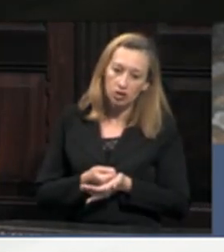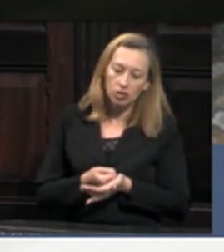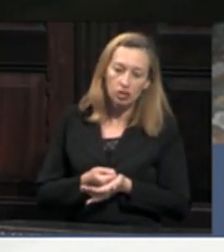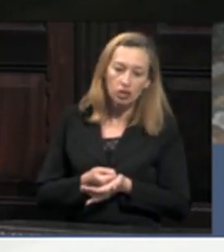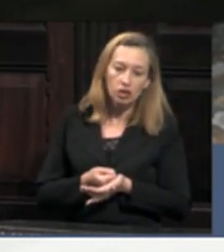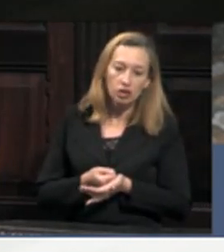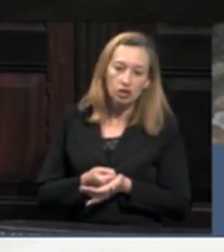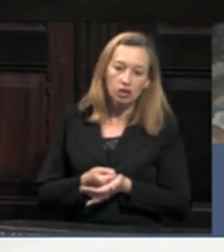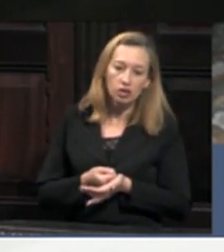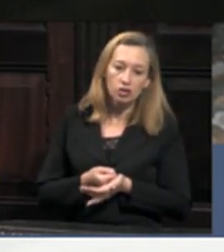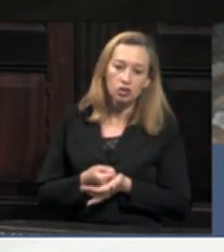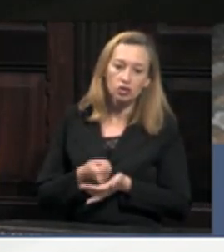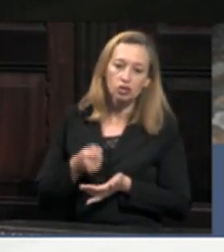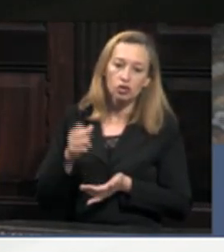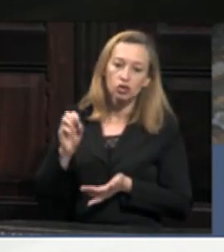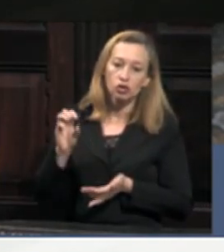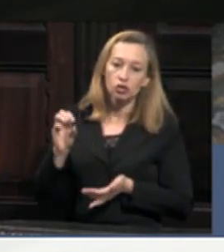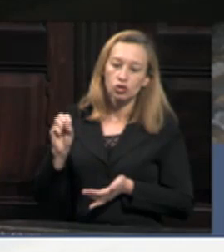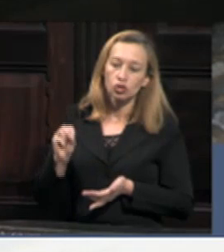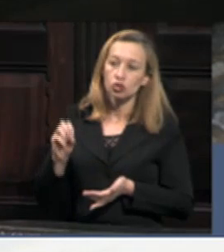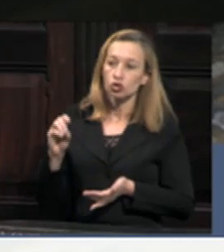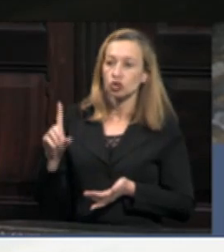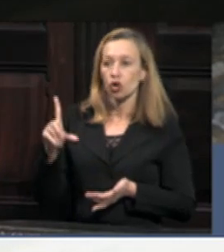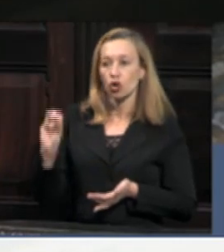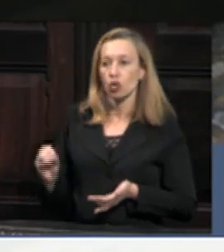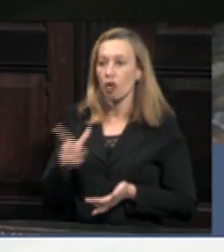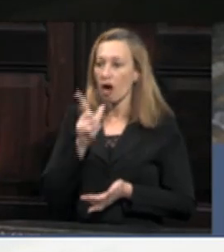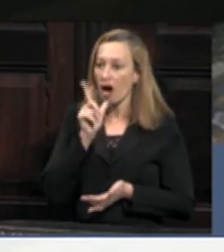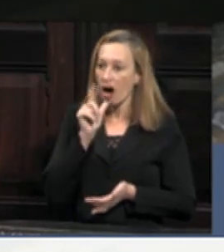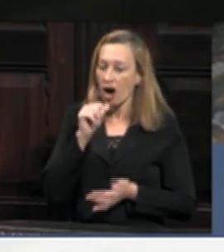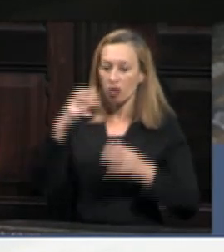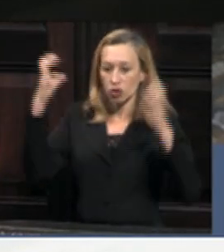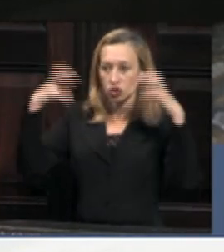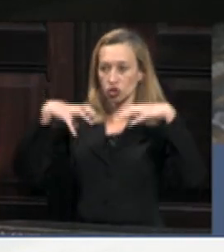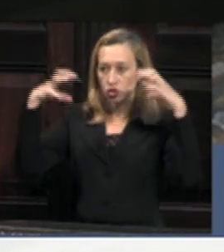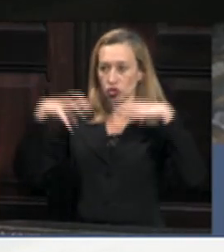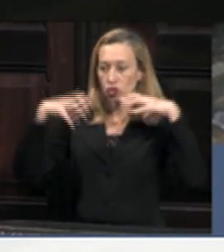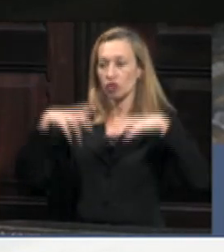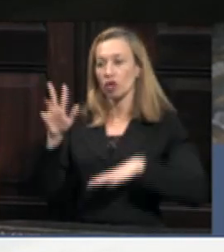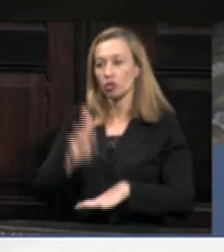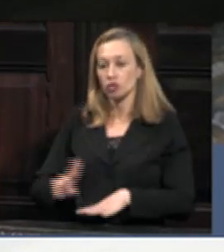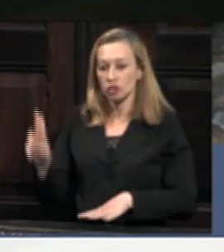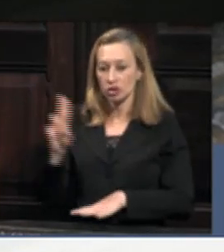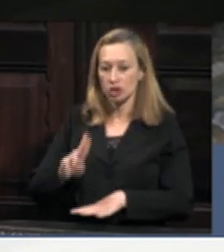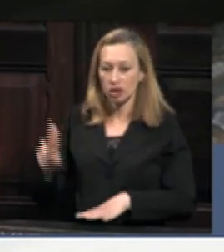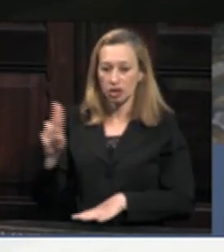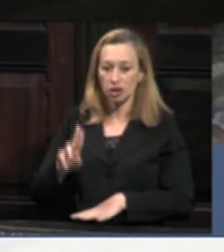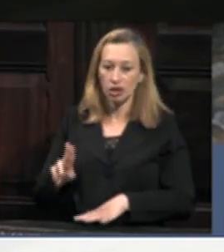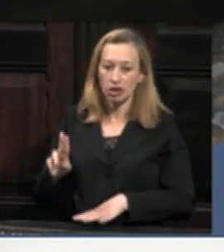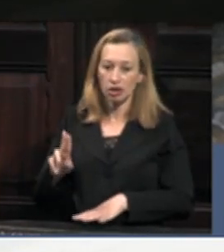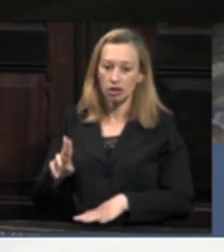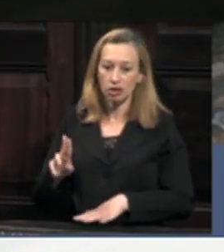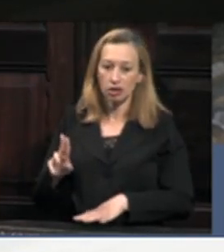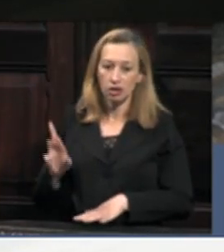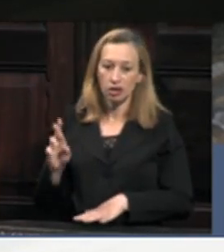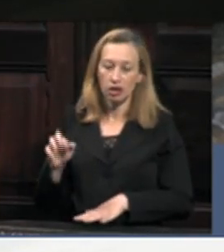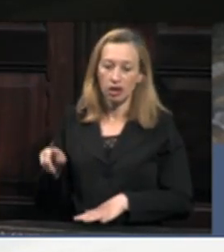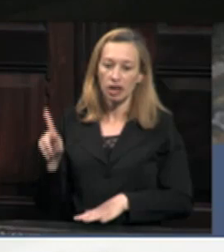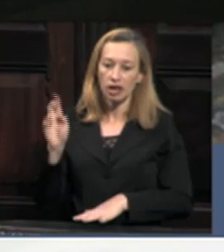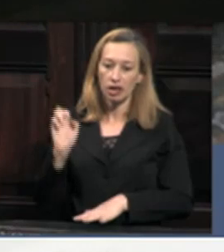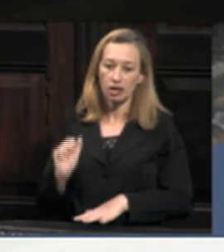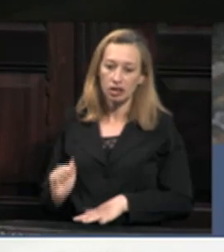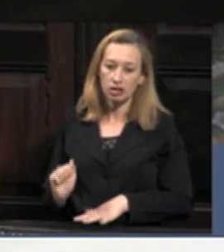solo as águas servidas e de chuvas utilizadas em regas e limpeza